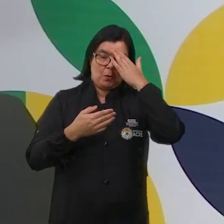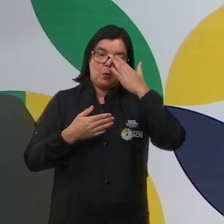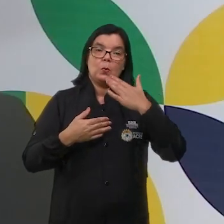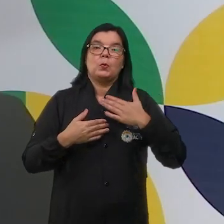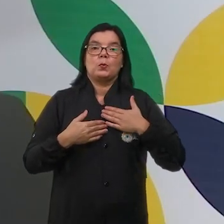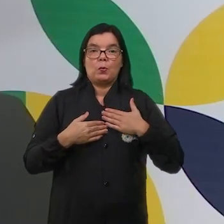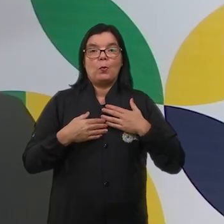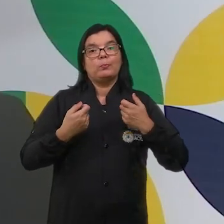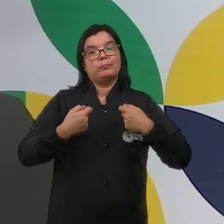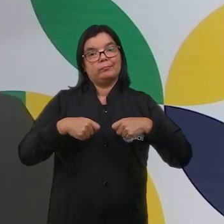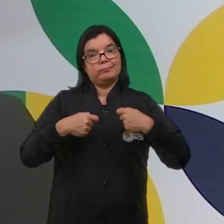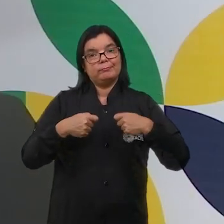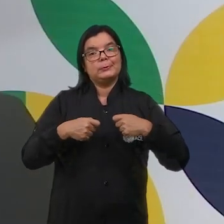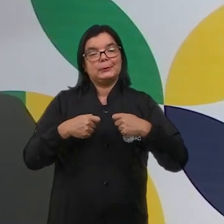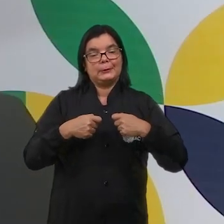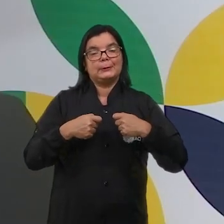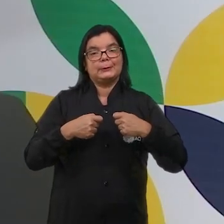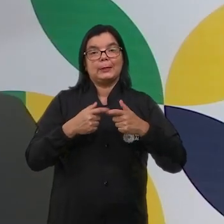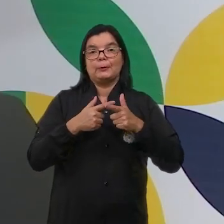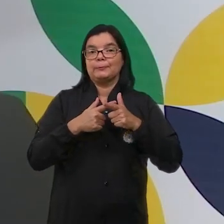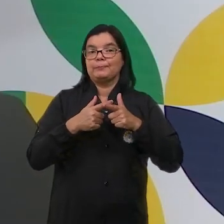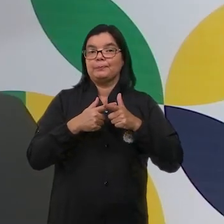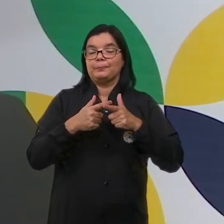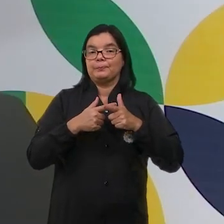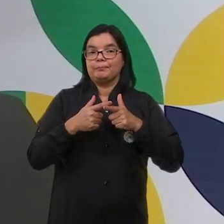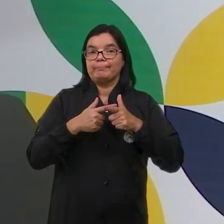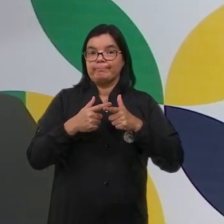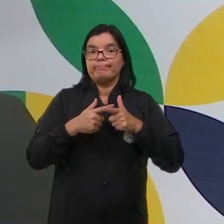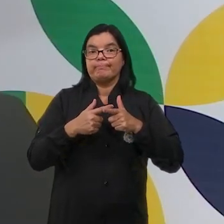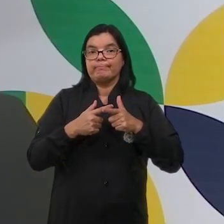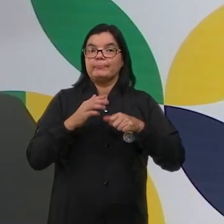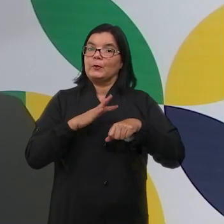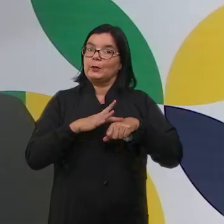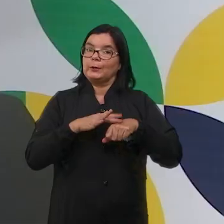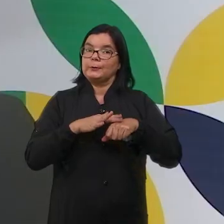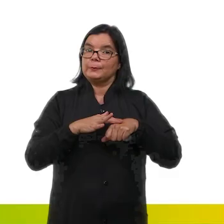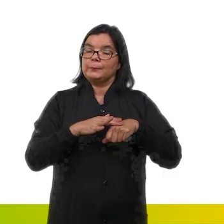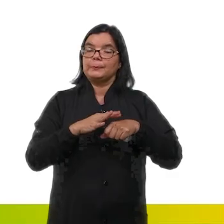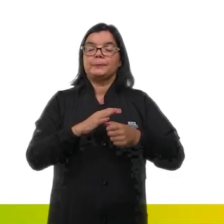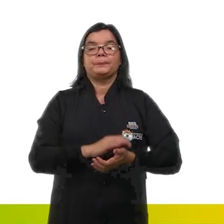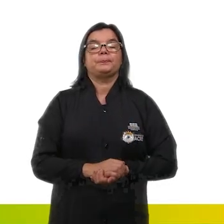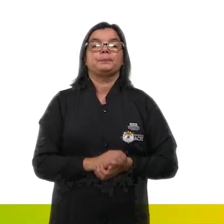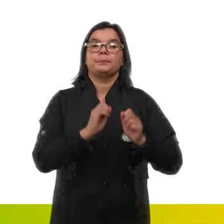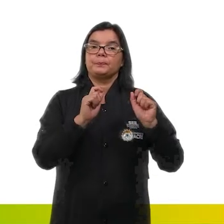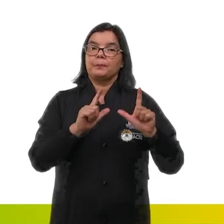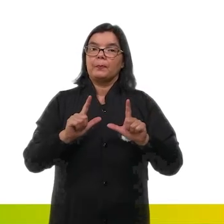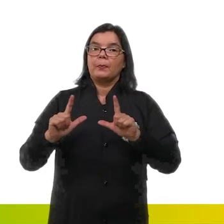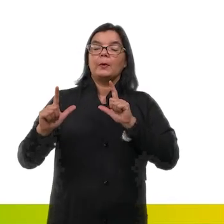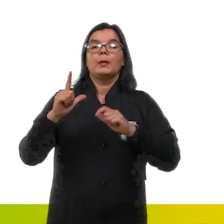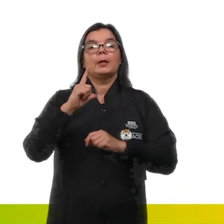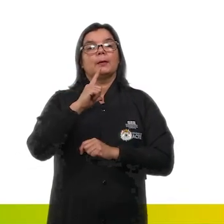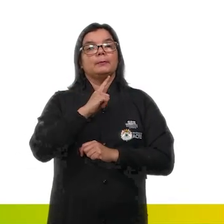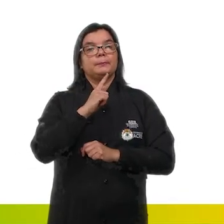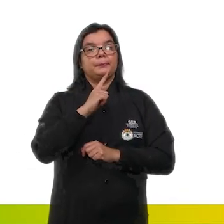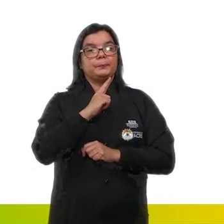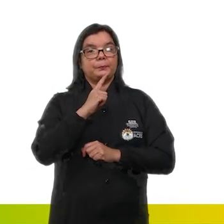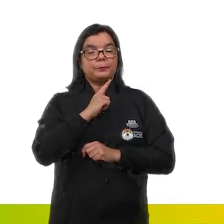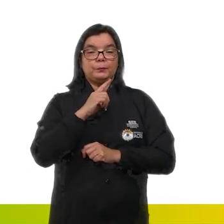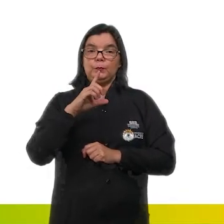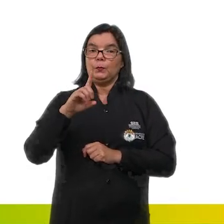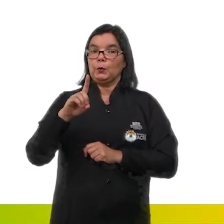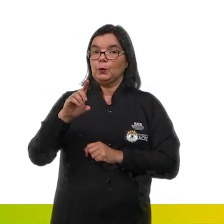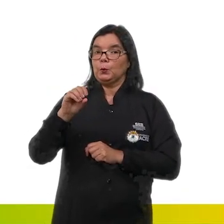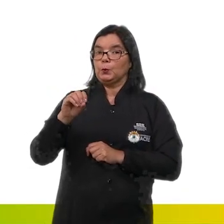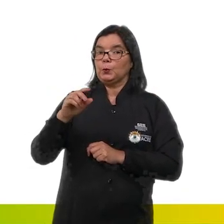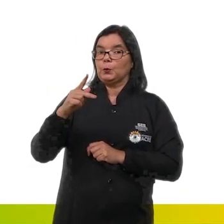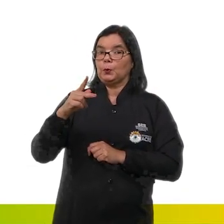equilíbrio, e aí isso desregula todo o sentido, e aí passa a ser uma patologia, ok? Avança. Temos aqui o aspecto do doping, que